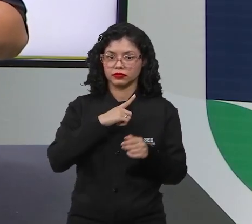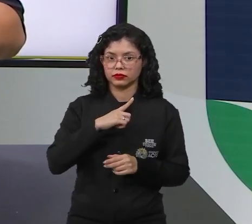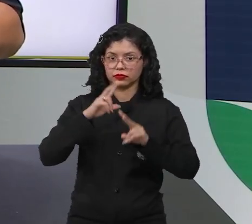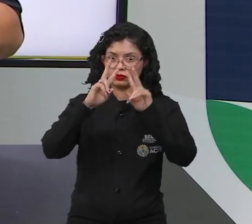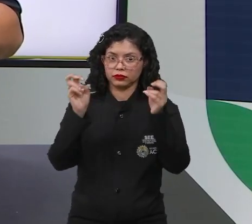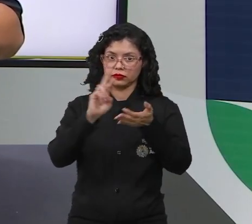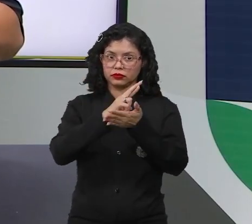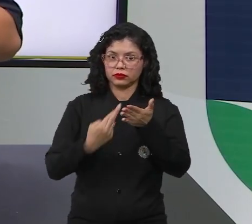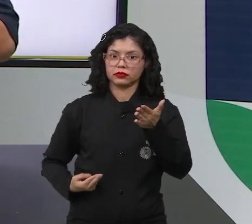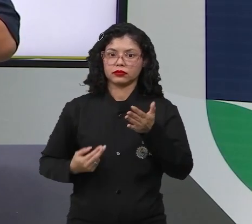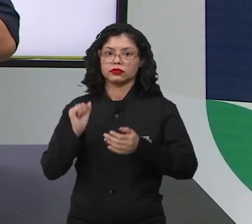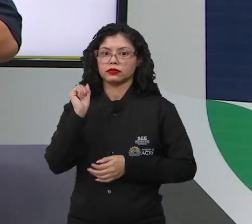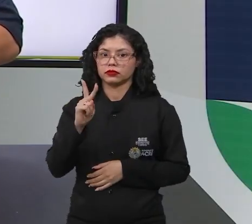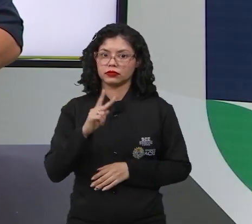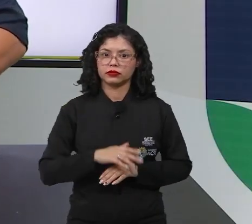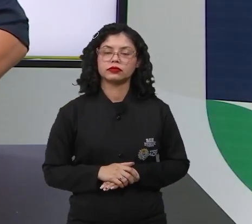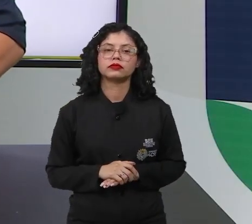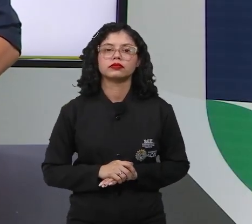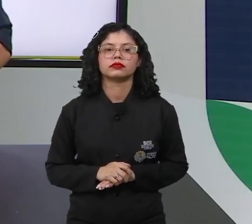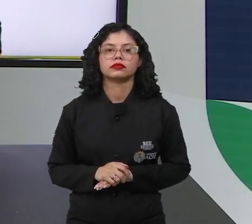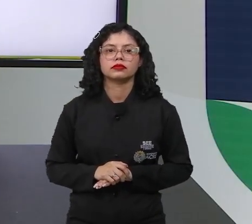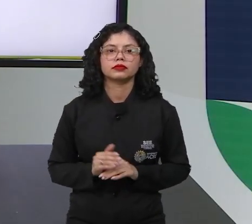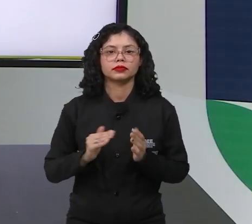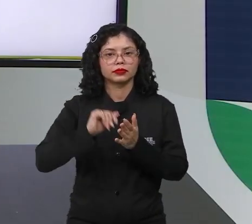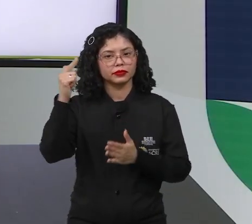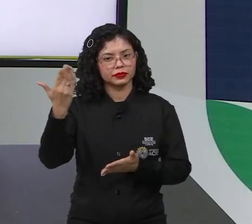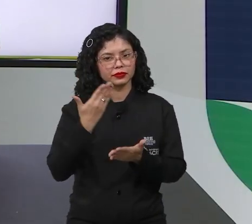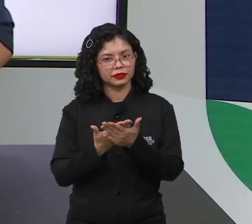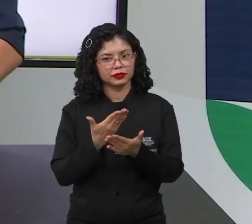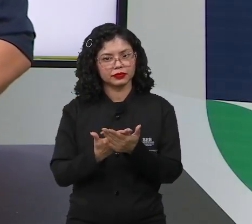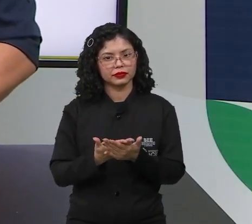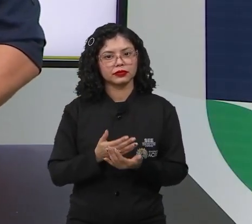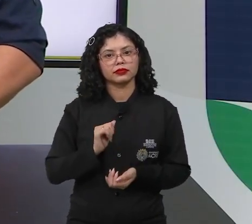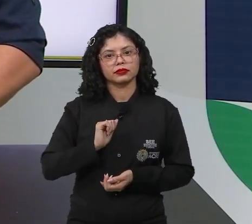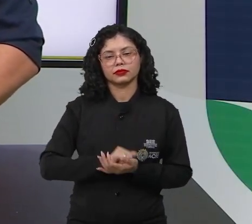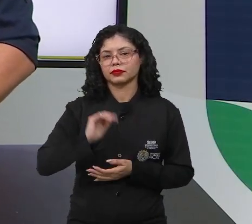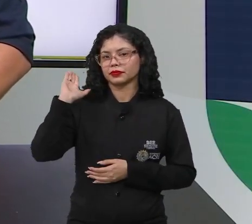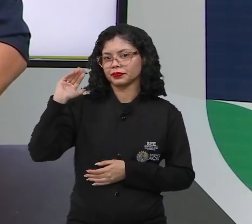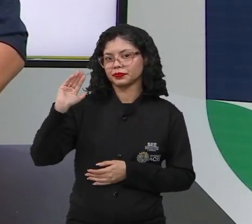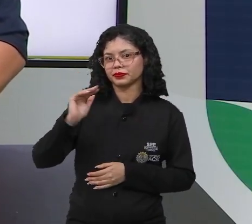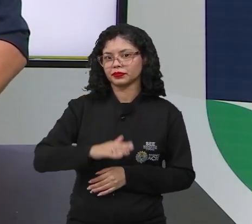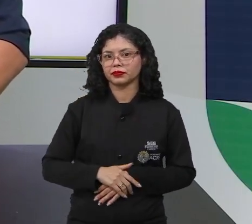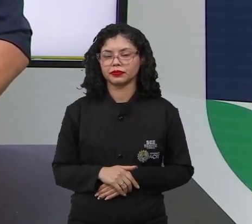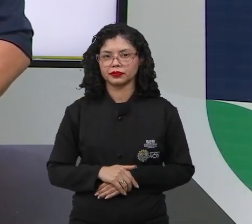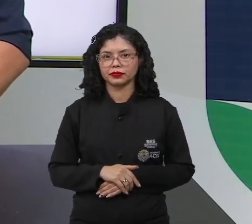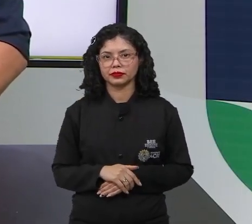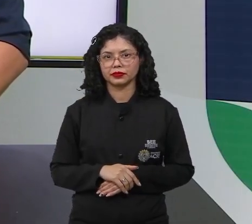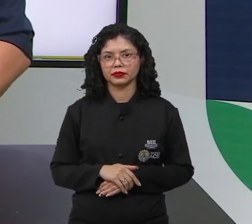redação, ok? Até o nosso próximo encontro, gente. Tchau, tchau.